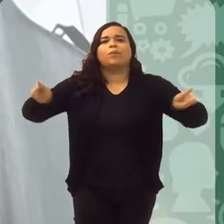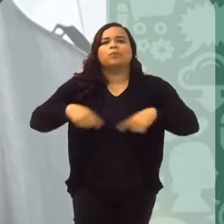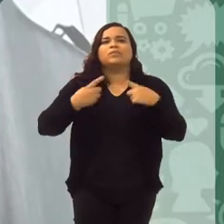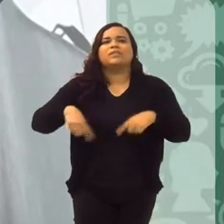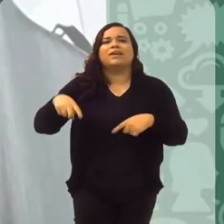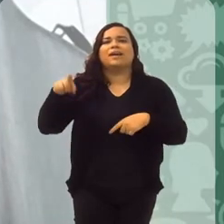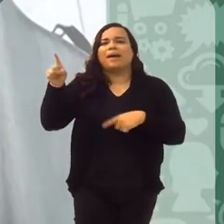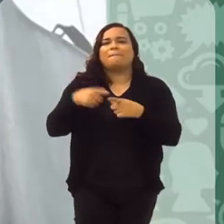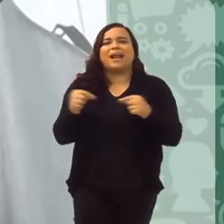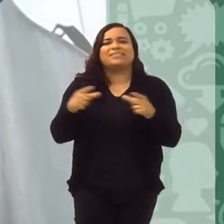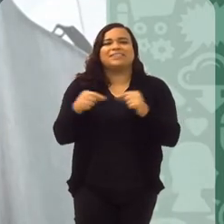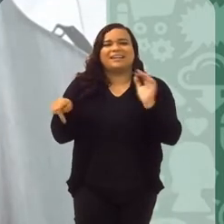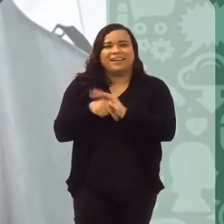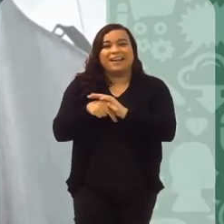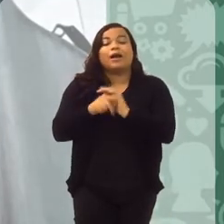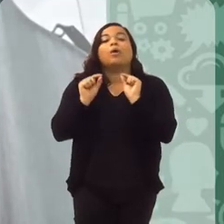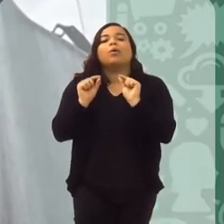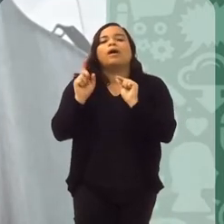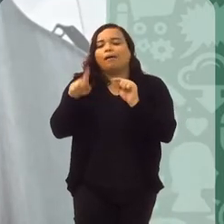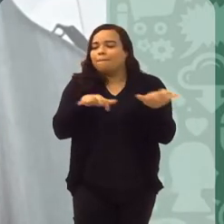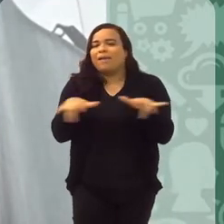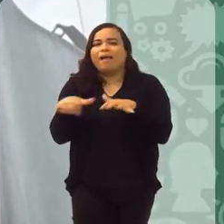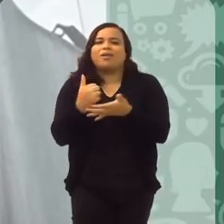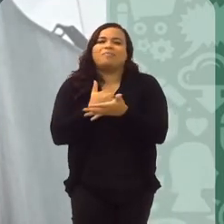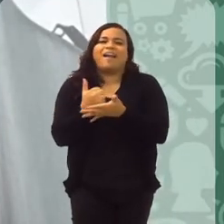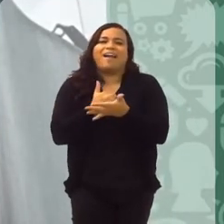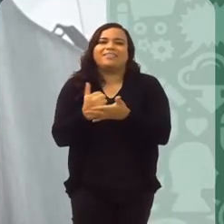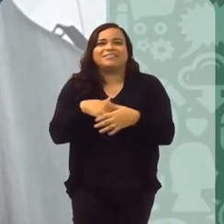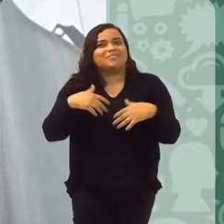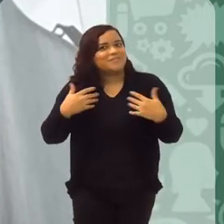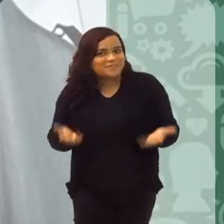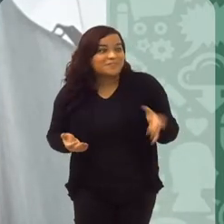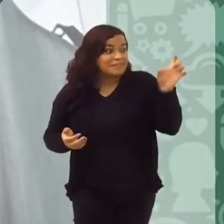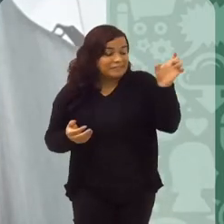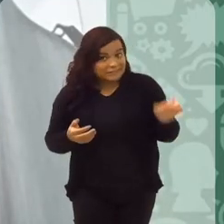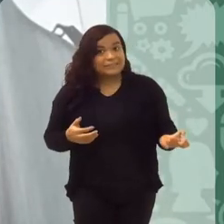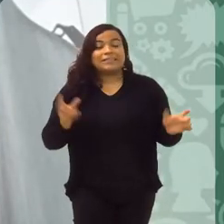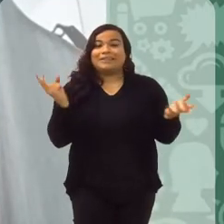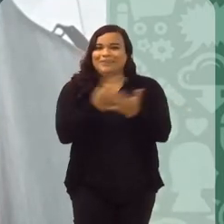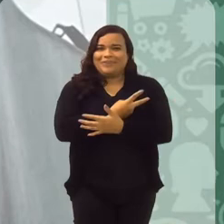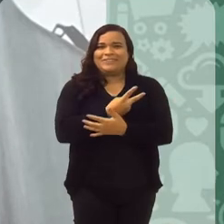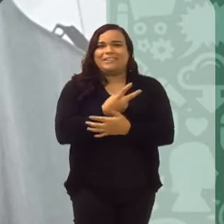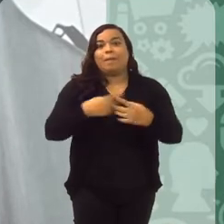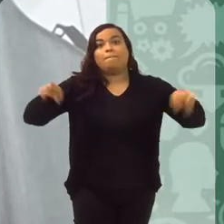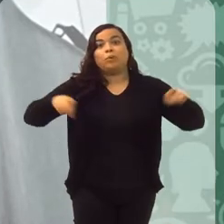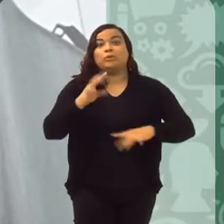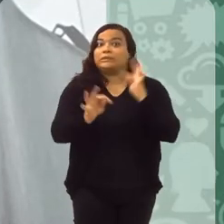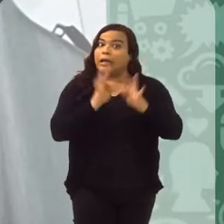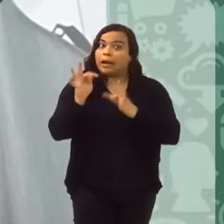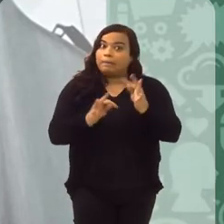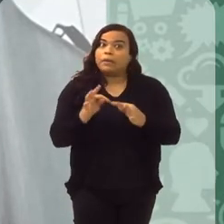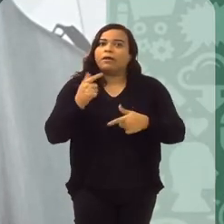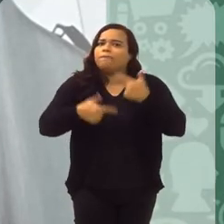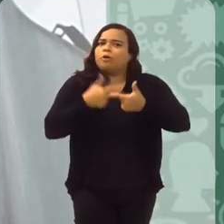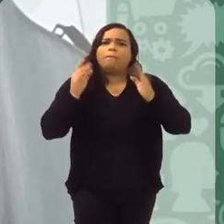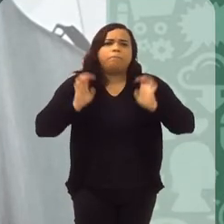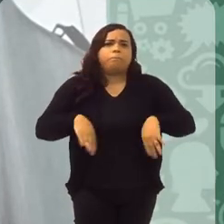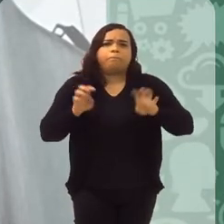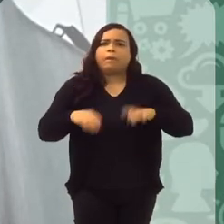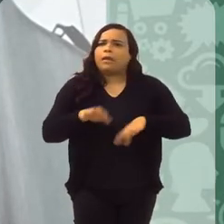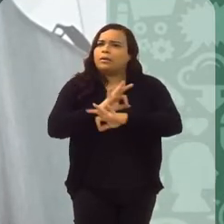piano básico. Então, esse é um caso que a musicoterapia com ela